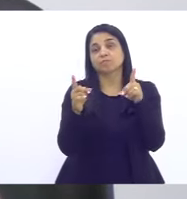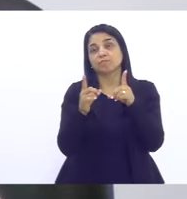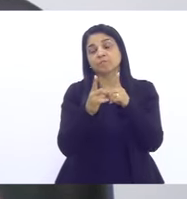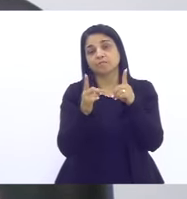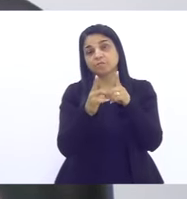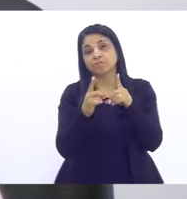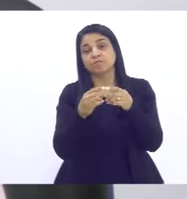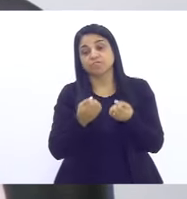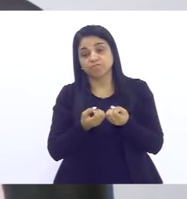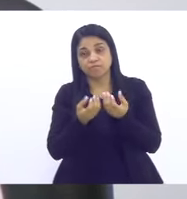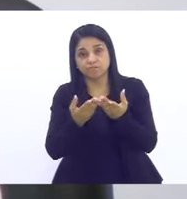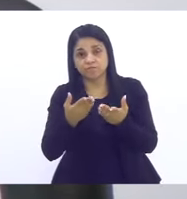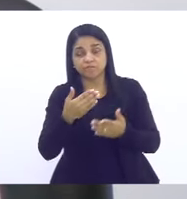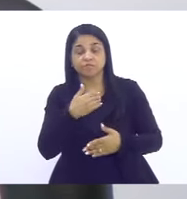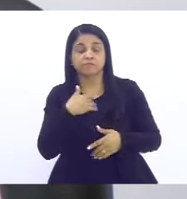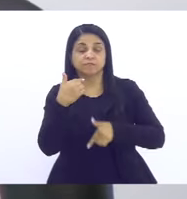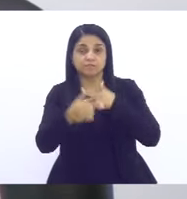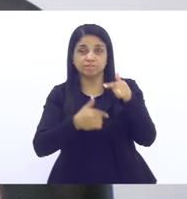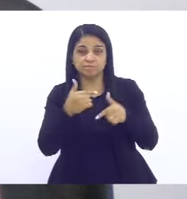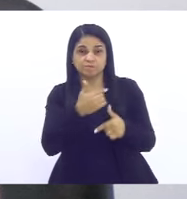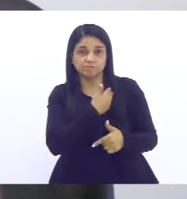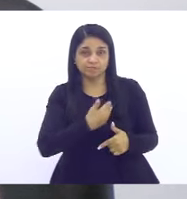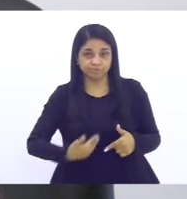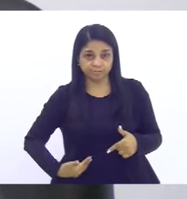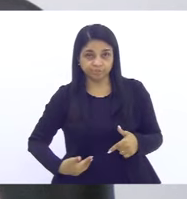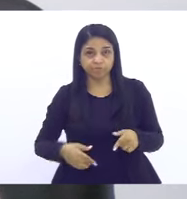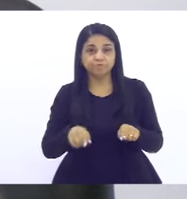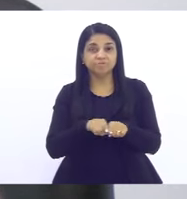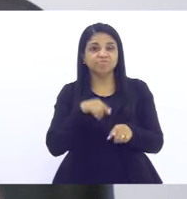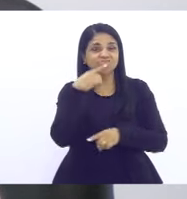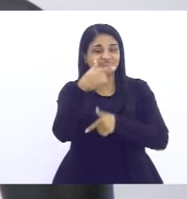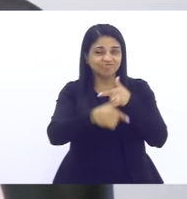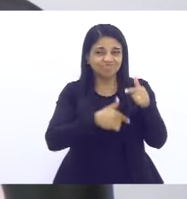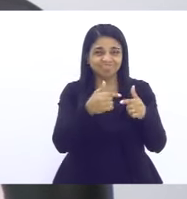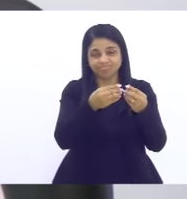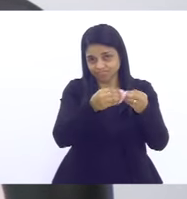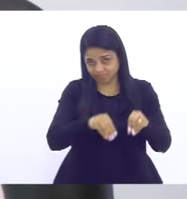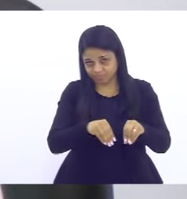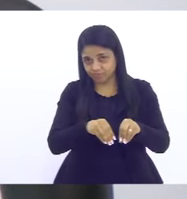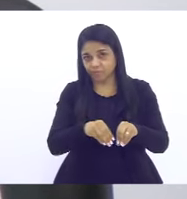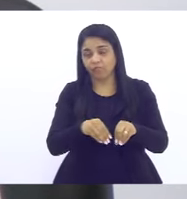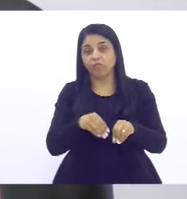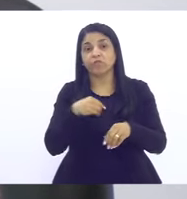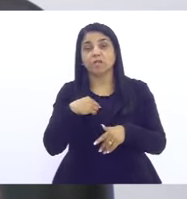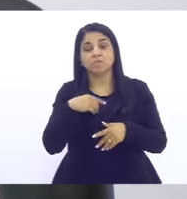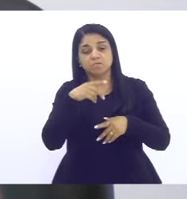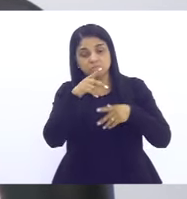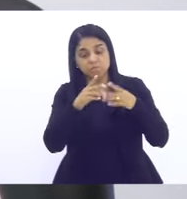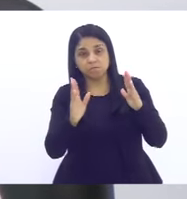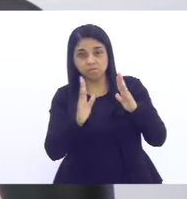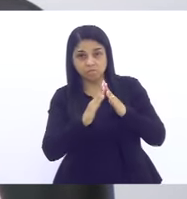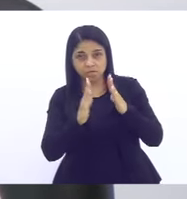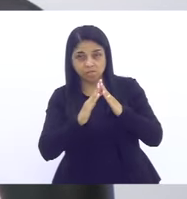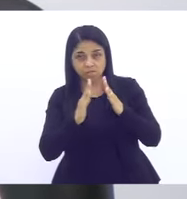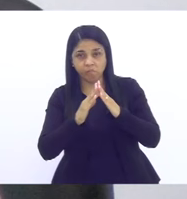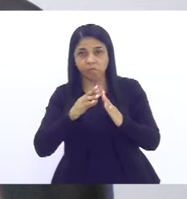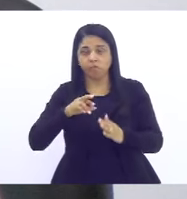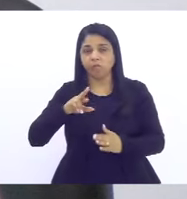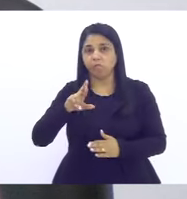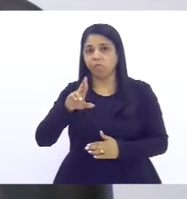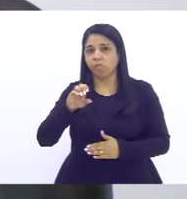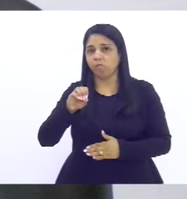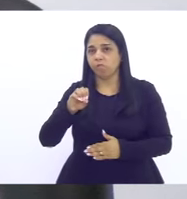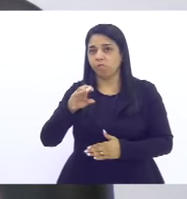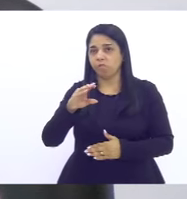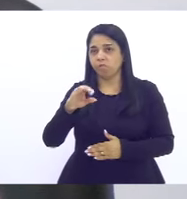público, em geral, com os trabalhos comprometidos. A gente viu que moradores da Rocinha, por exemplo, ficaram mais de